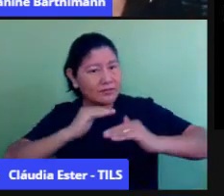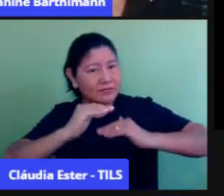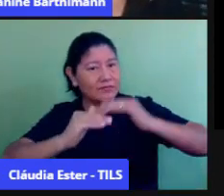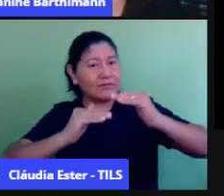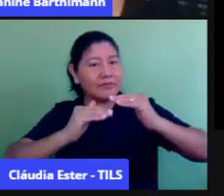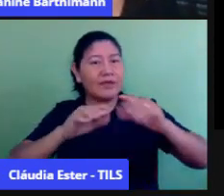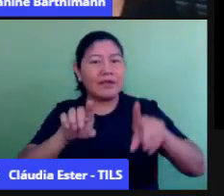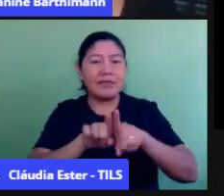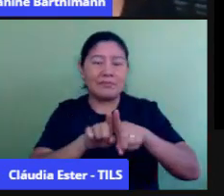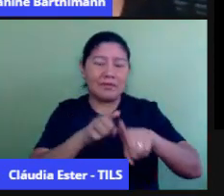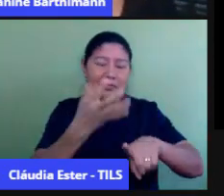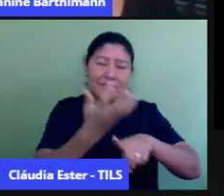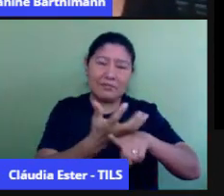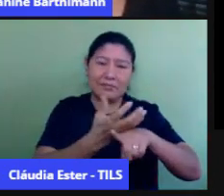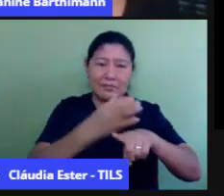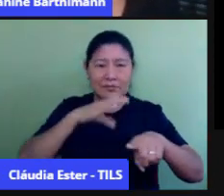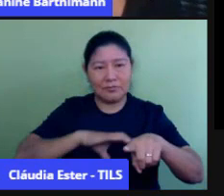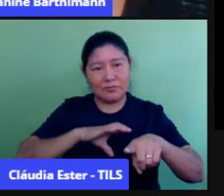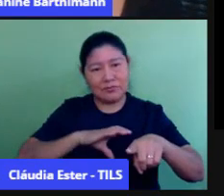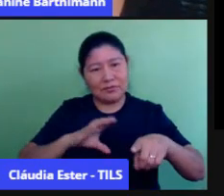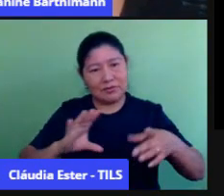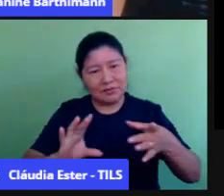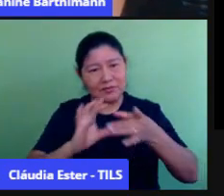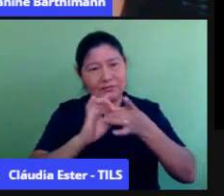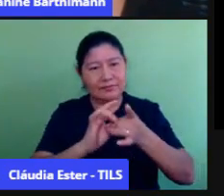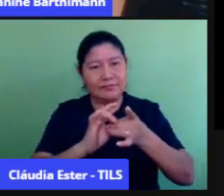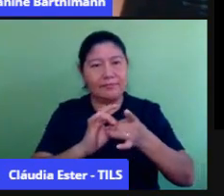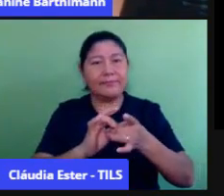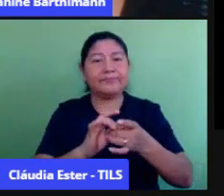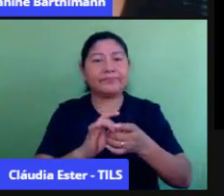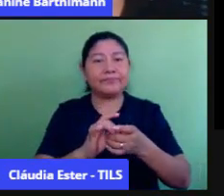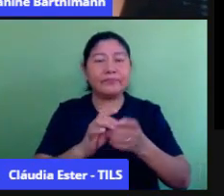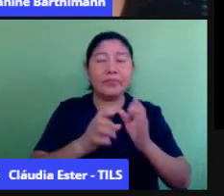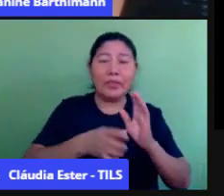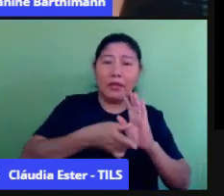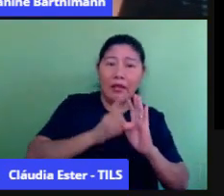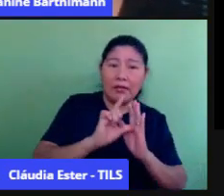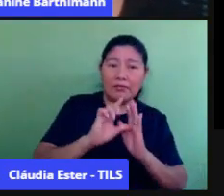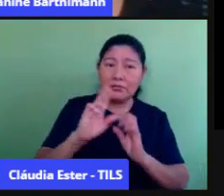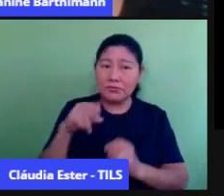citou. Mas antes da gente entender,